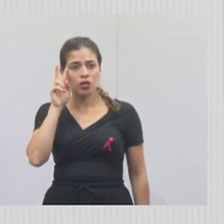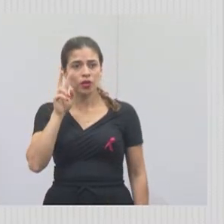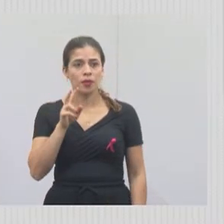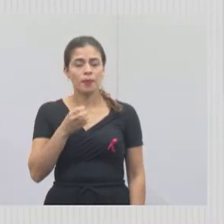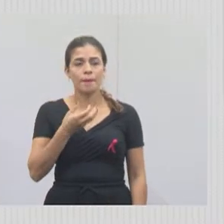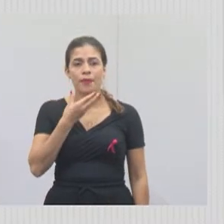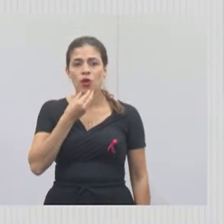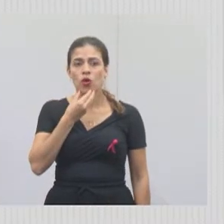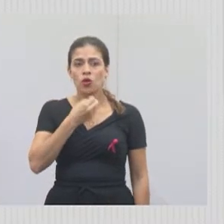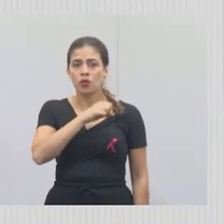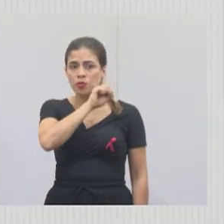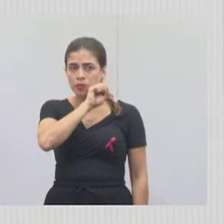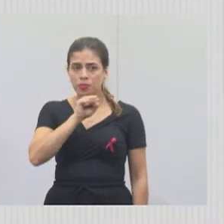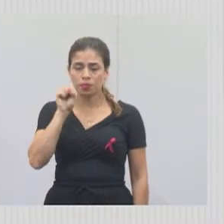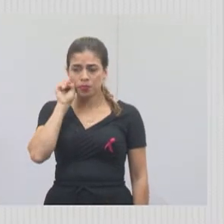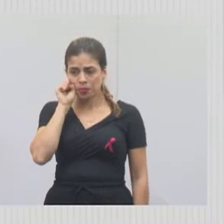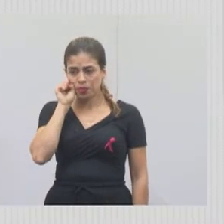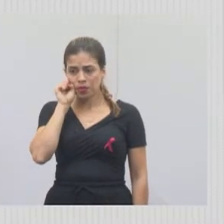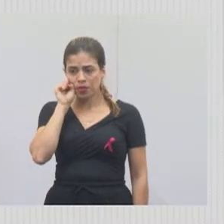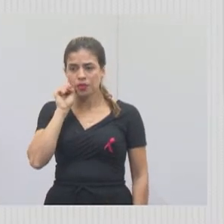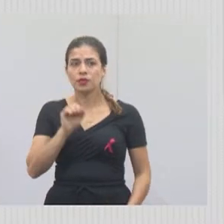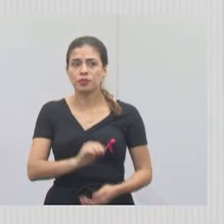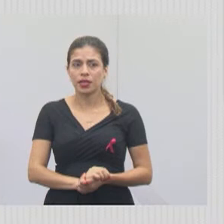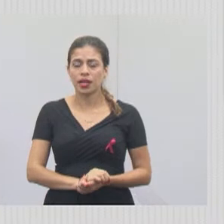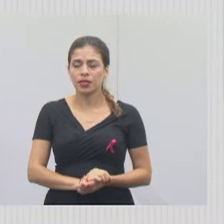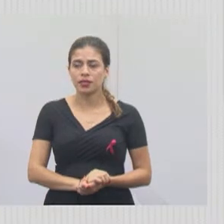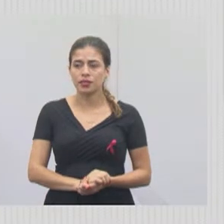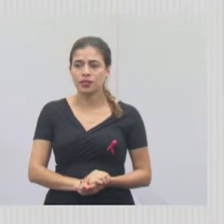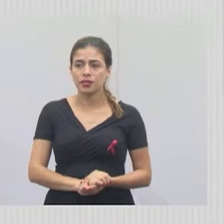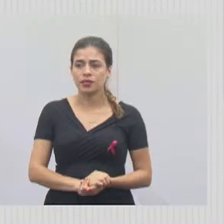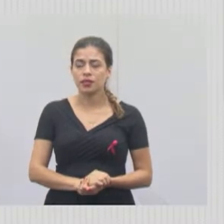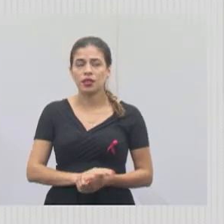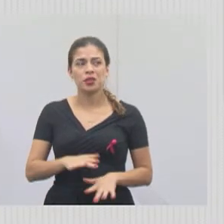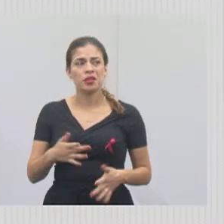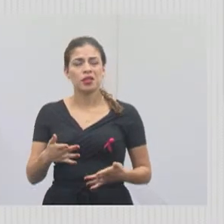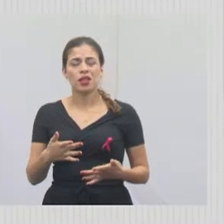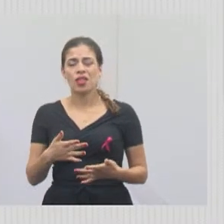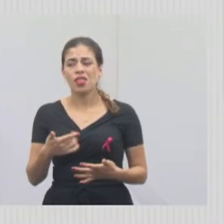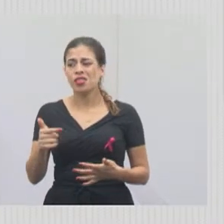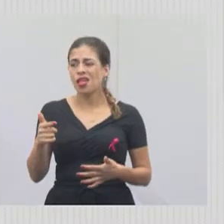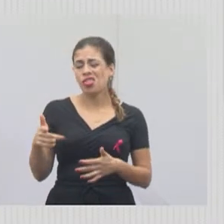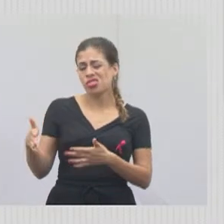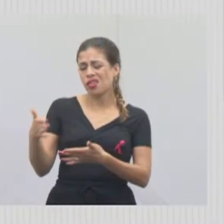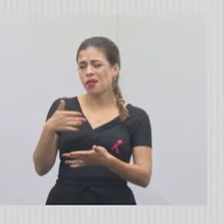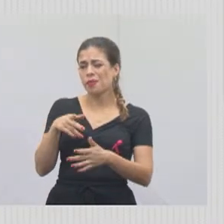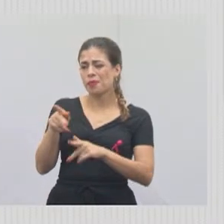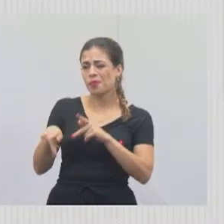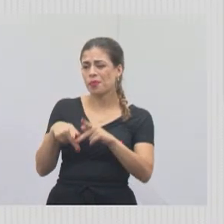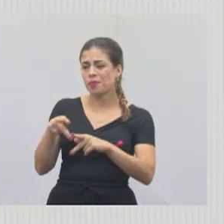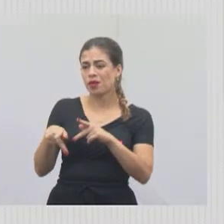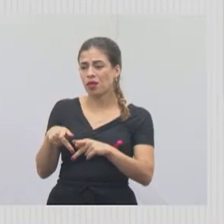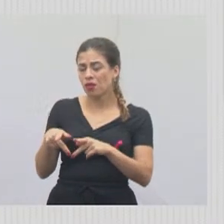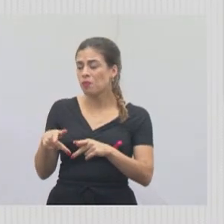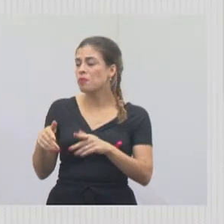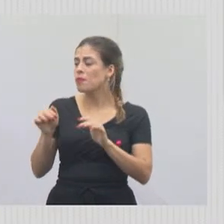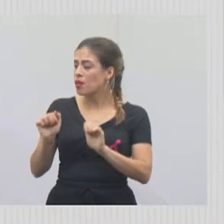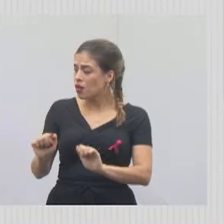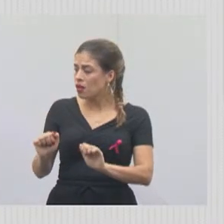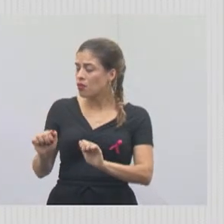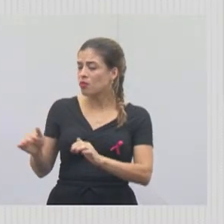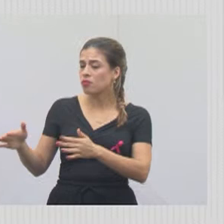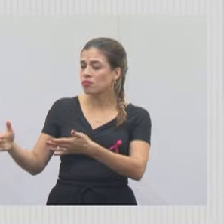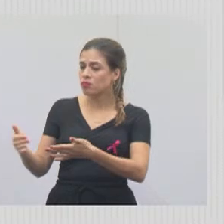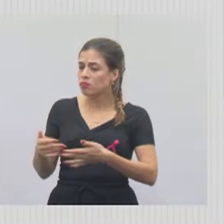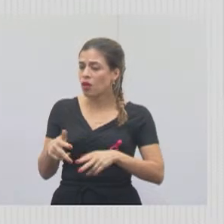caído no meio do caminho. E um samaritano, que não tinha nada a ver com aquele povo, parou, colocou ele no